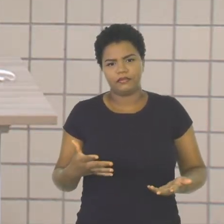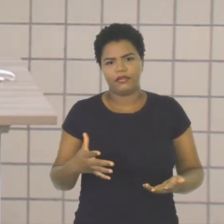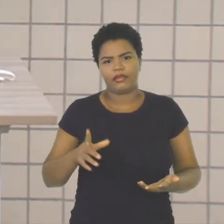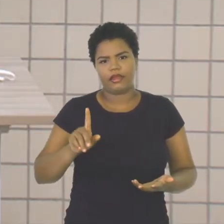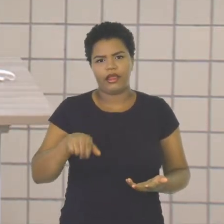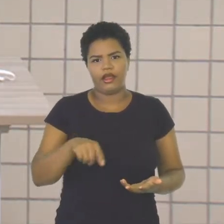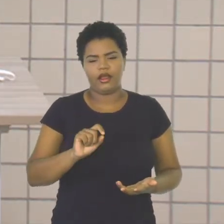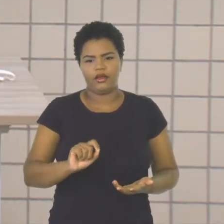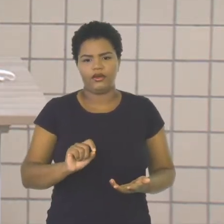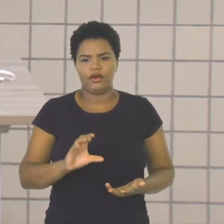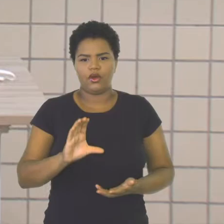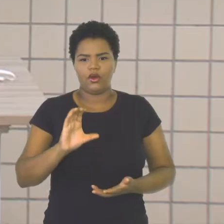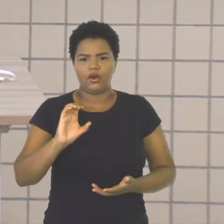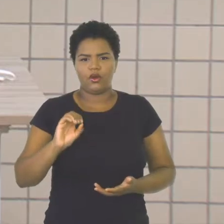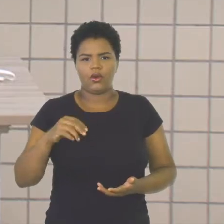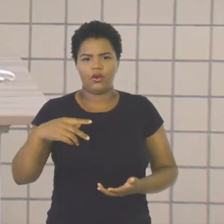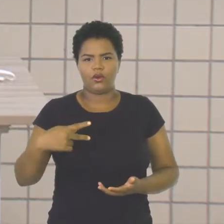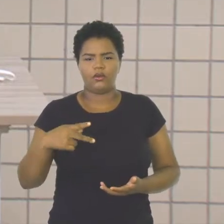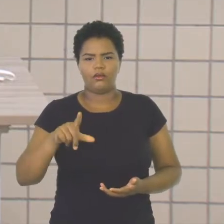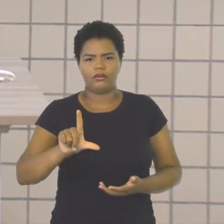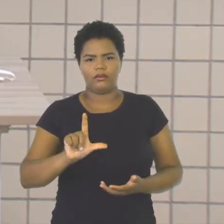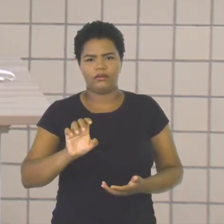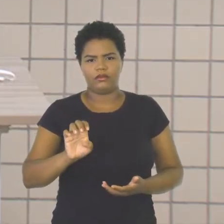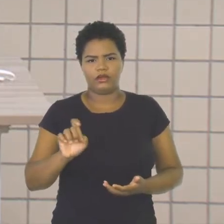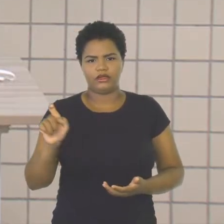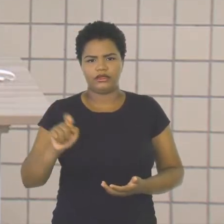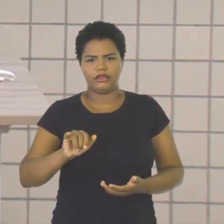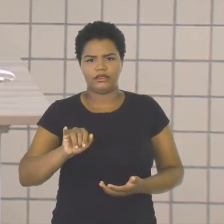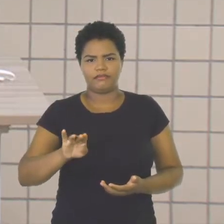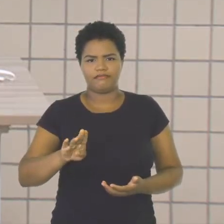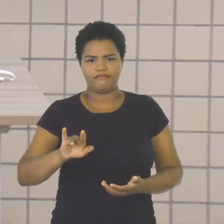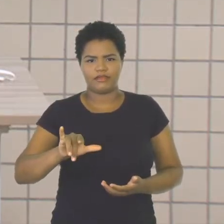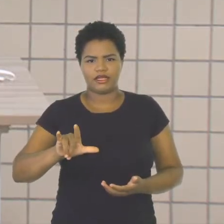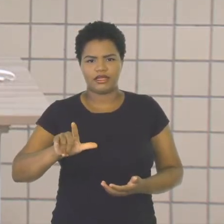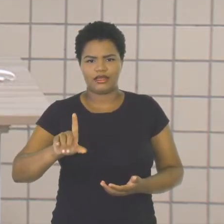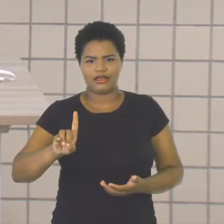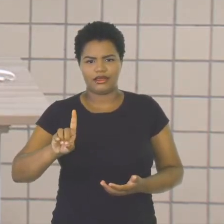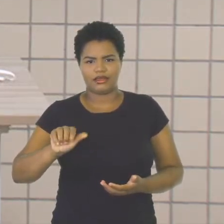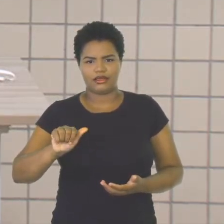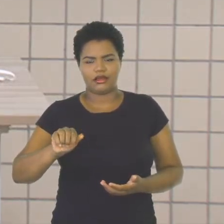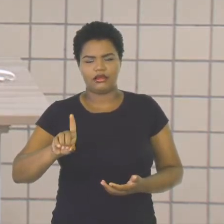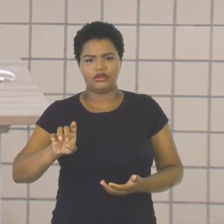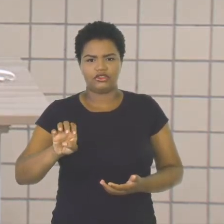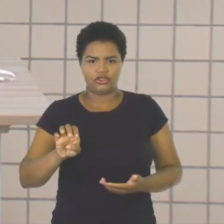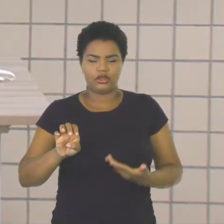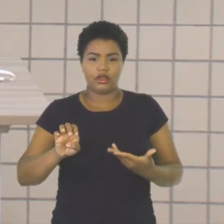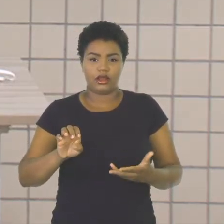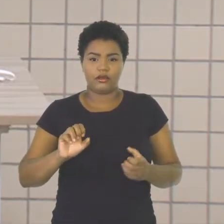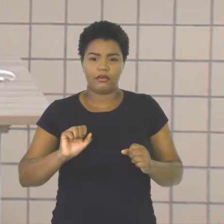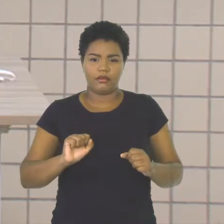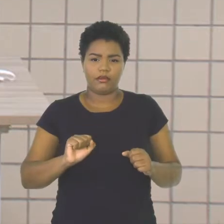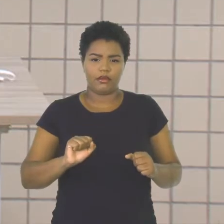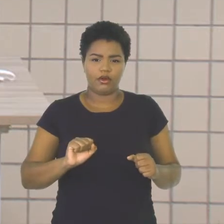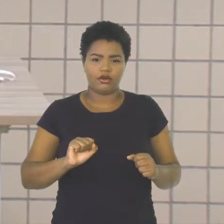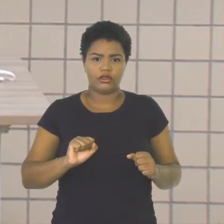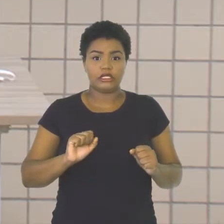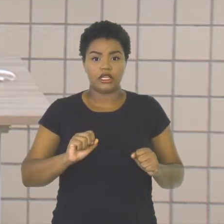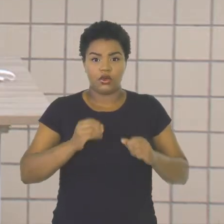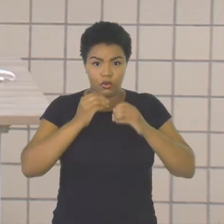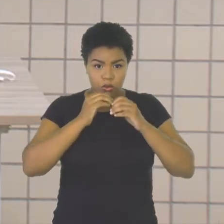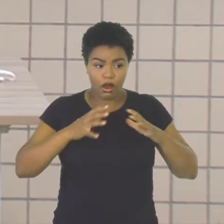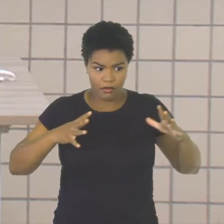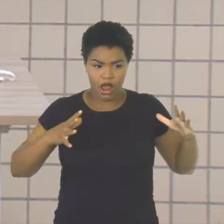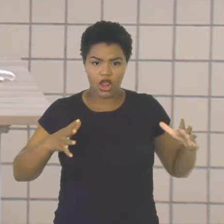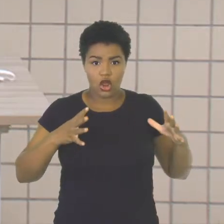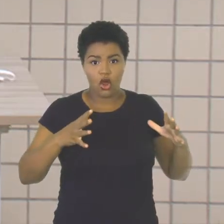da compressibilidade. Ele pode tanto ficar fechadinho aqui, como ele aumentar. Se eu tivesse um balão maior, ele